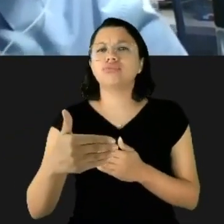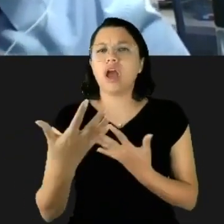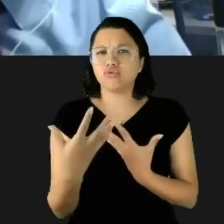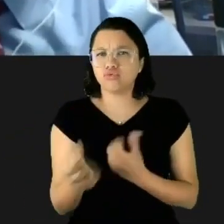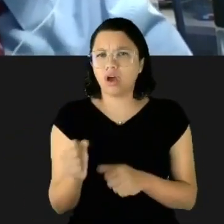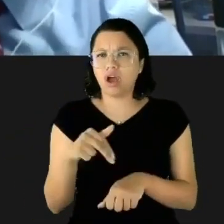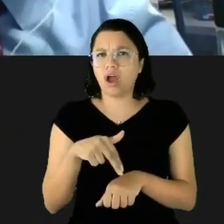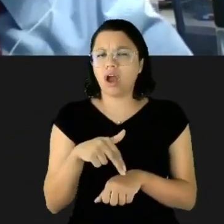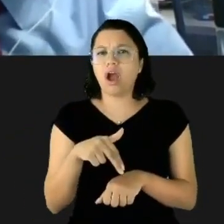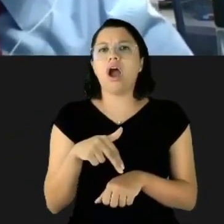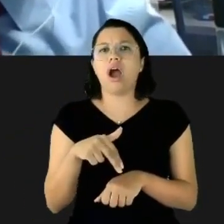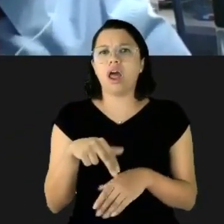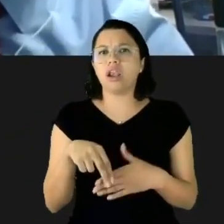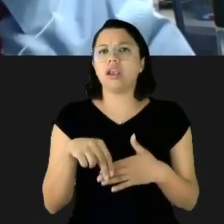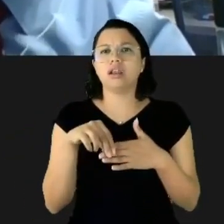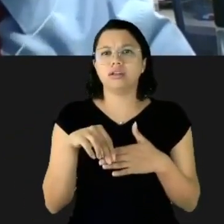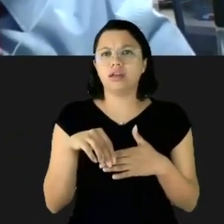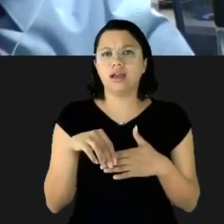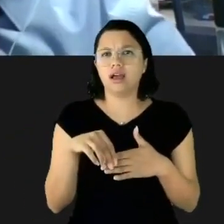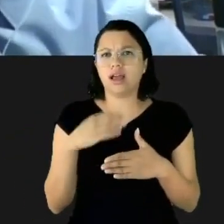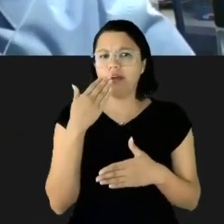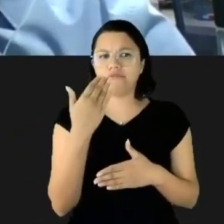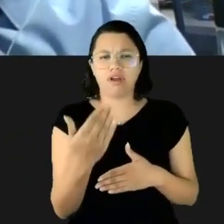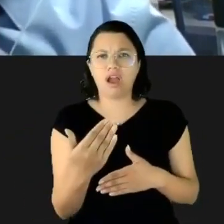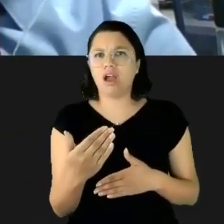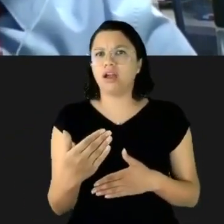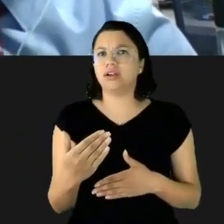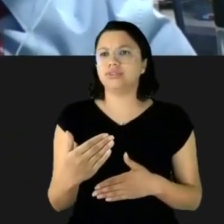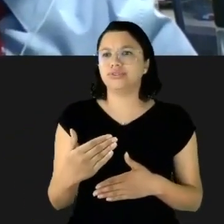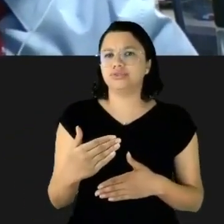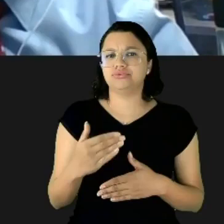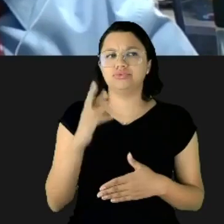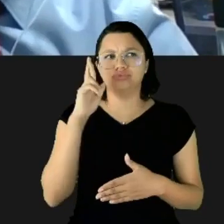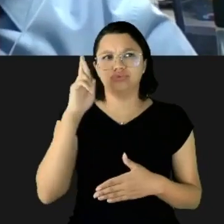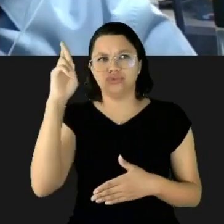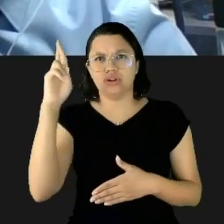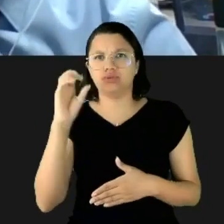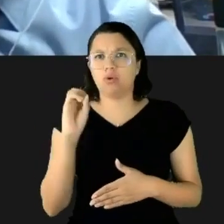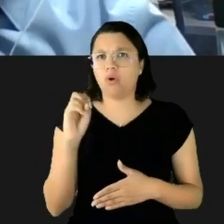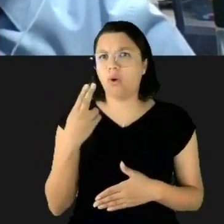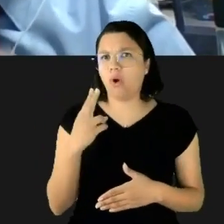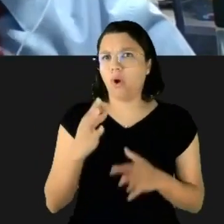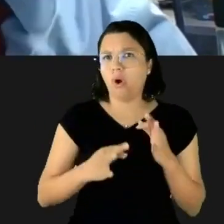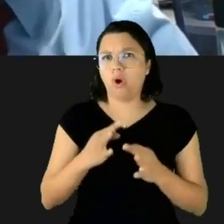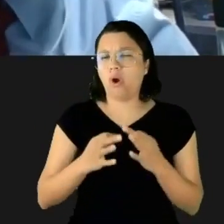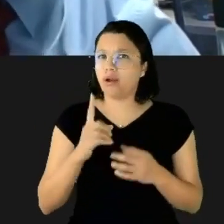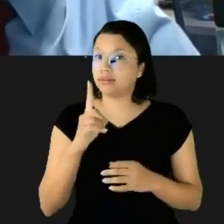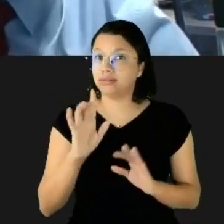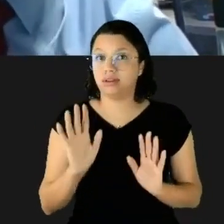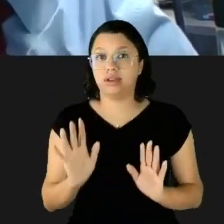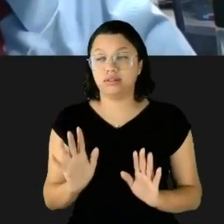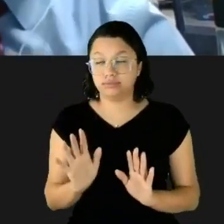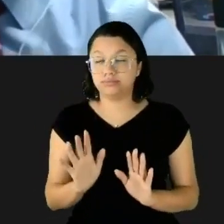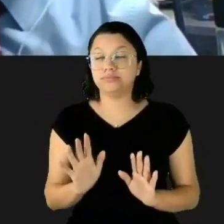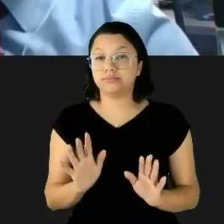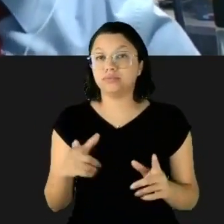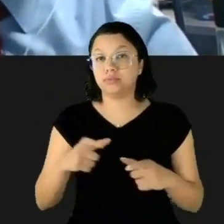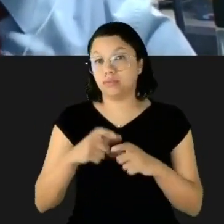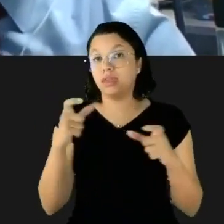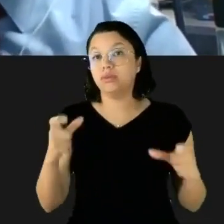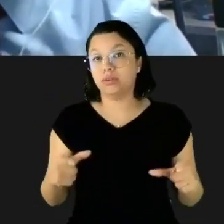diretor ou do juiz. Então, isso depende muito de quem tem o poder da liderança, que normalmente o juiz e o